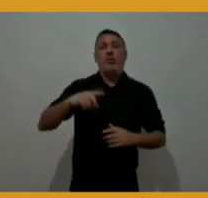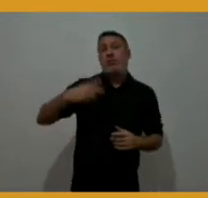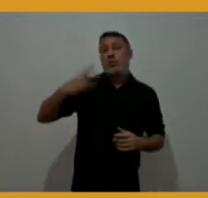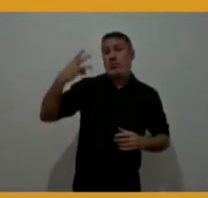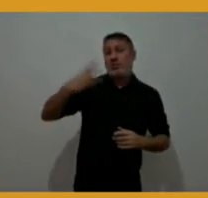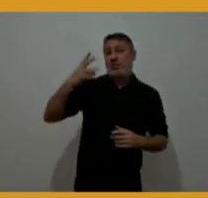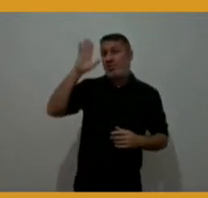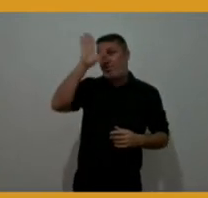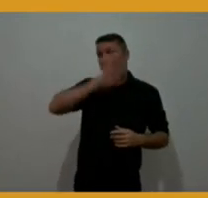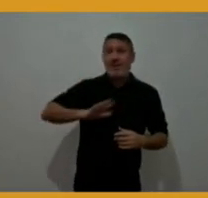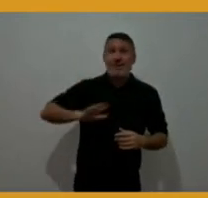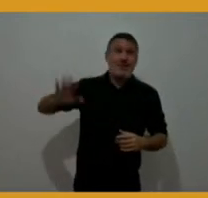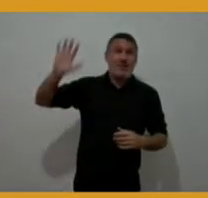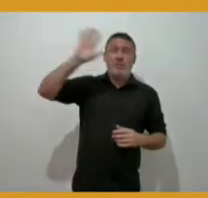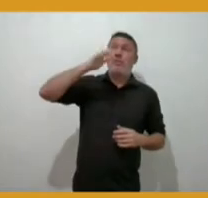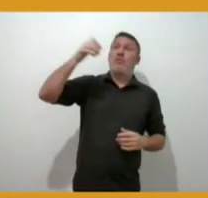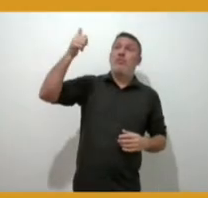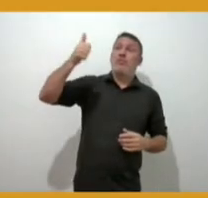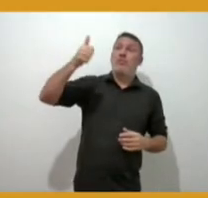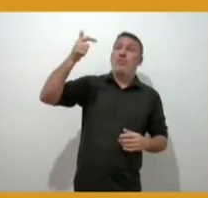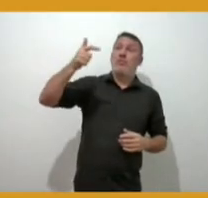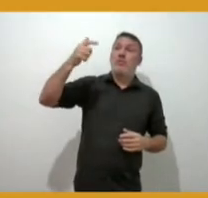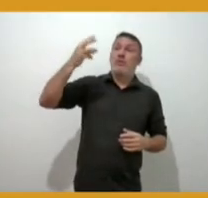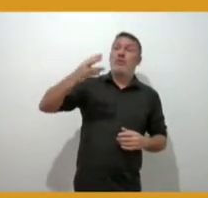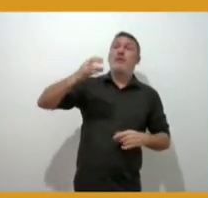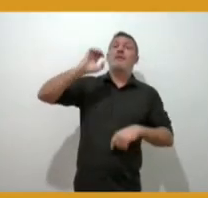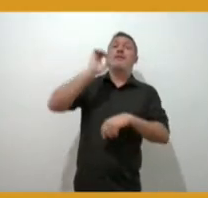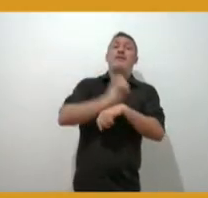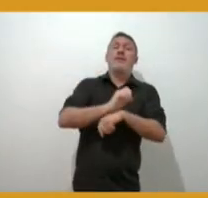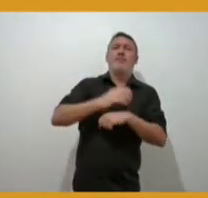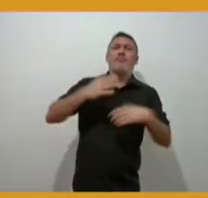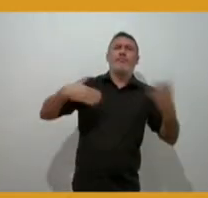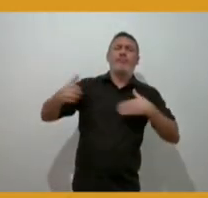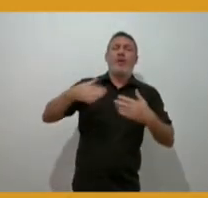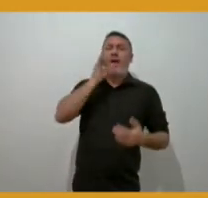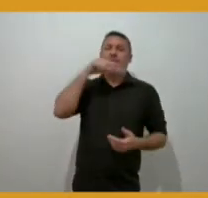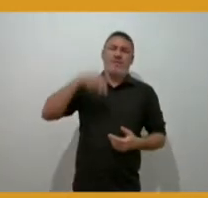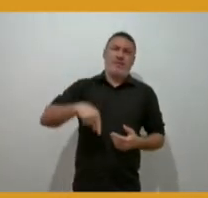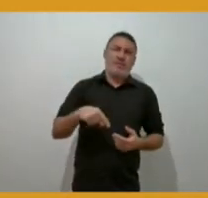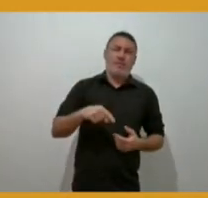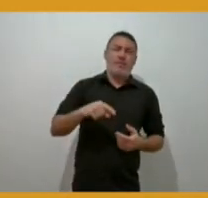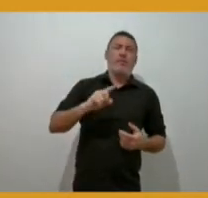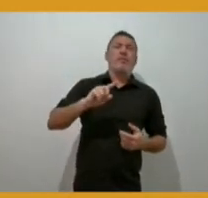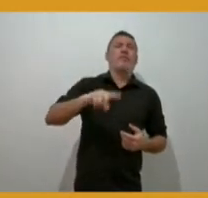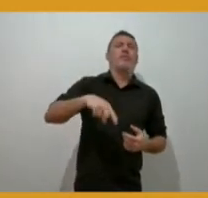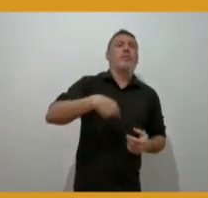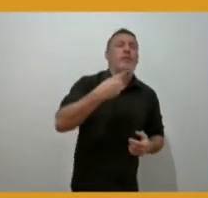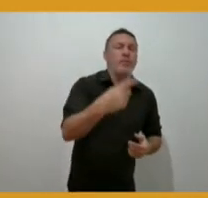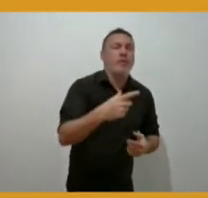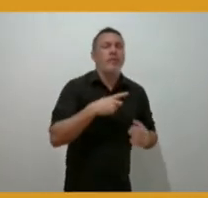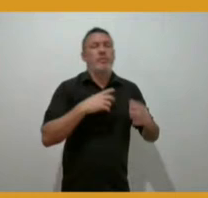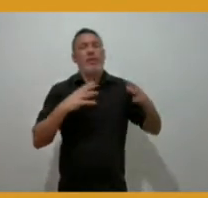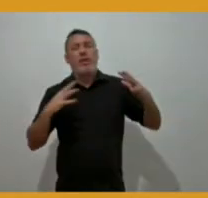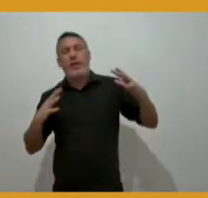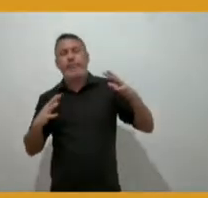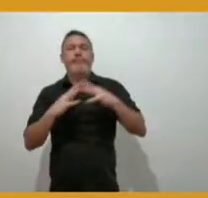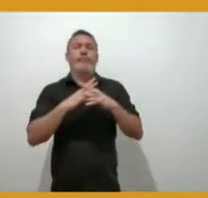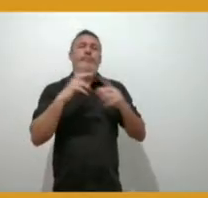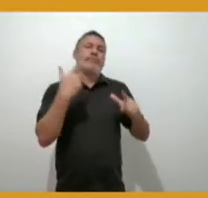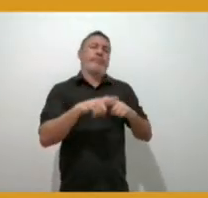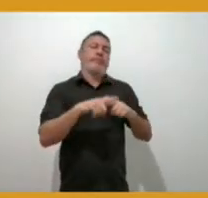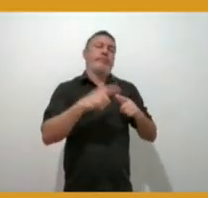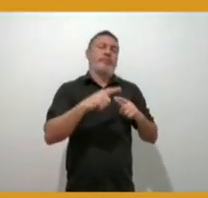terceiro maior produtor nacional no ciclo da cafeicultura. Aí depois vivemos a crise do café, que se abateu sobre todo o setor ali nos